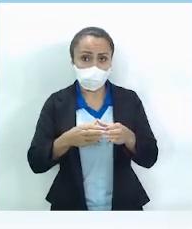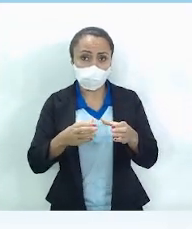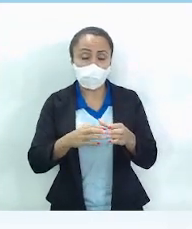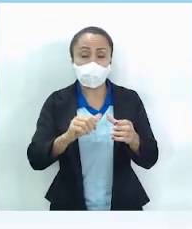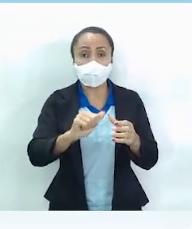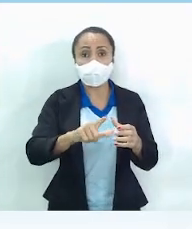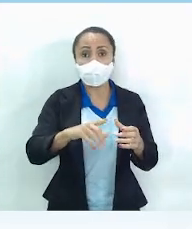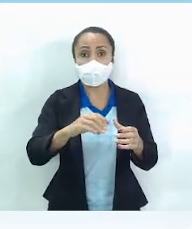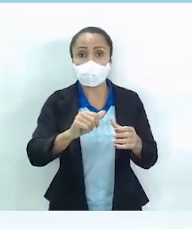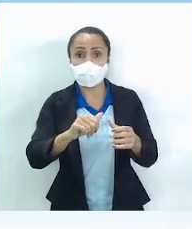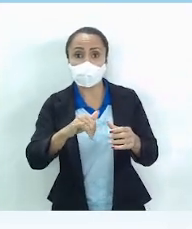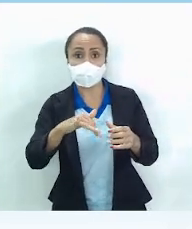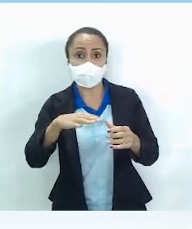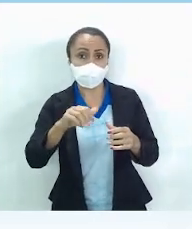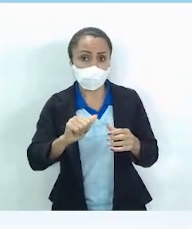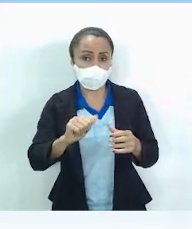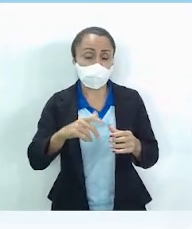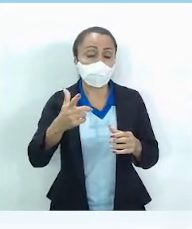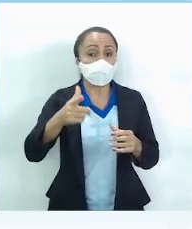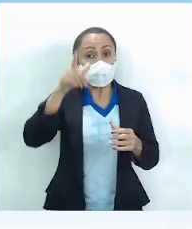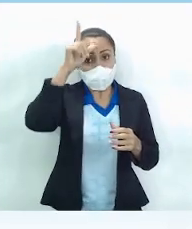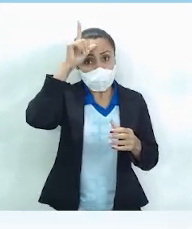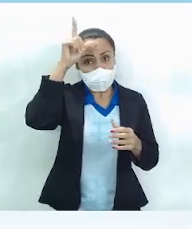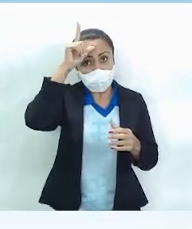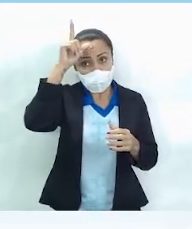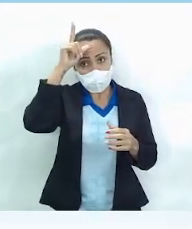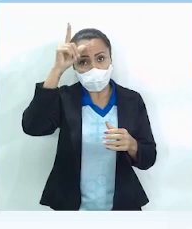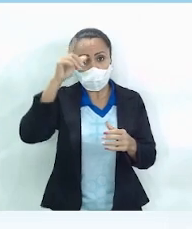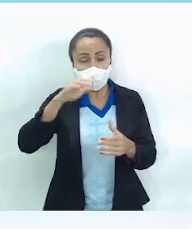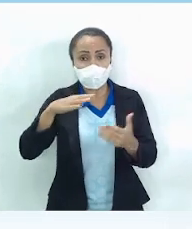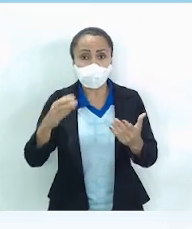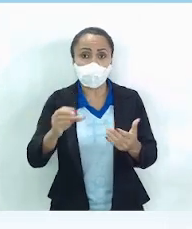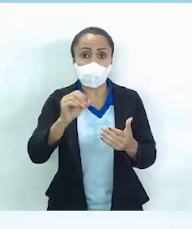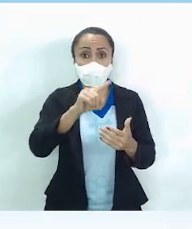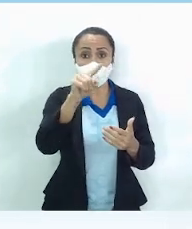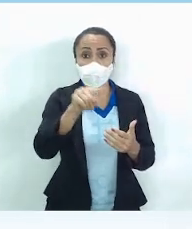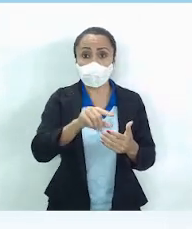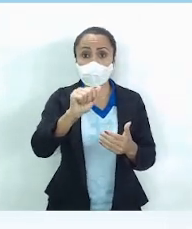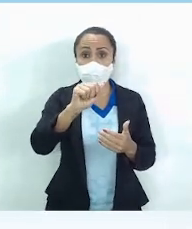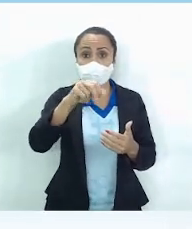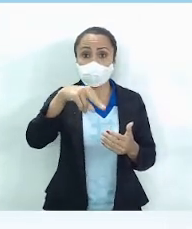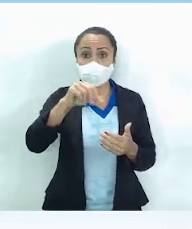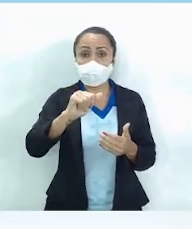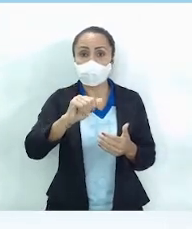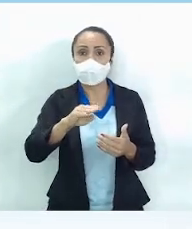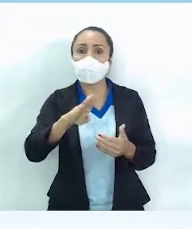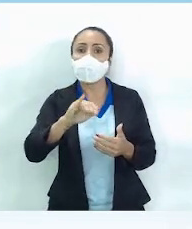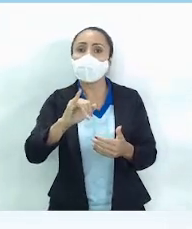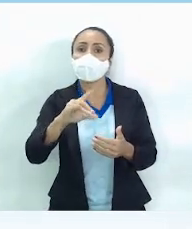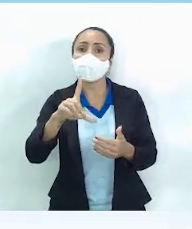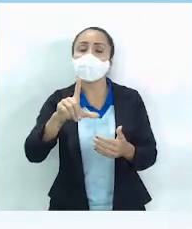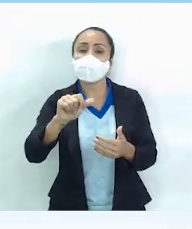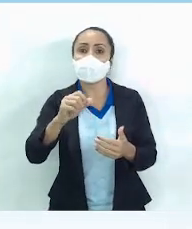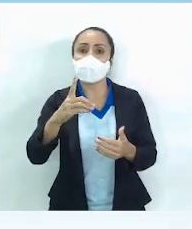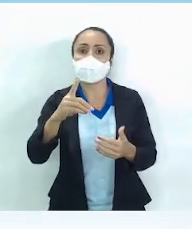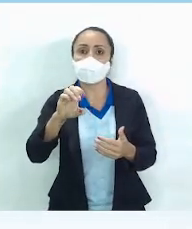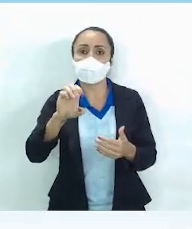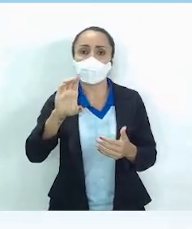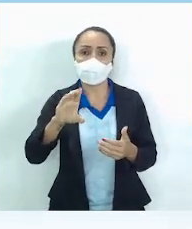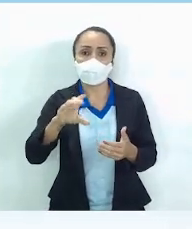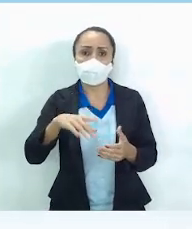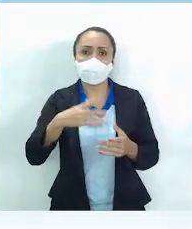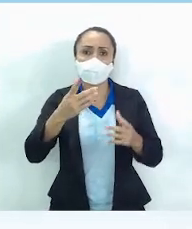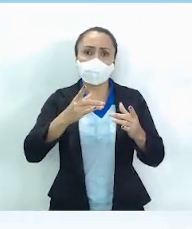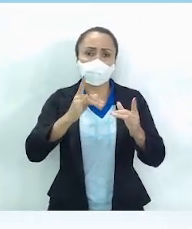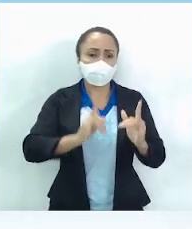Al-Qaeda, né, a base, liderado por Osama Bin Laden, que vitimou-se aí as Torres Gêmeas